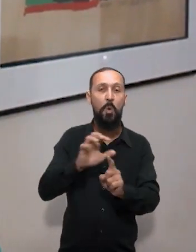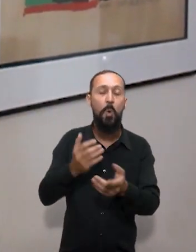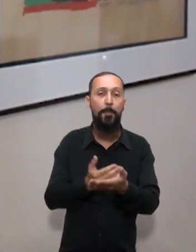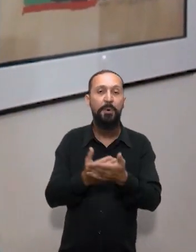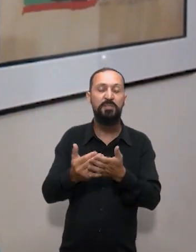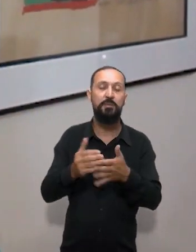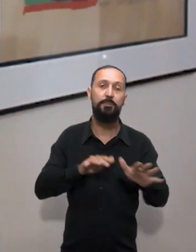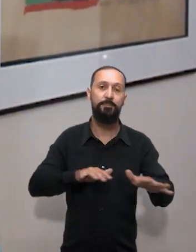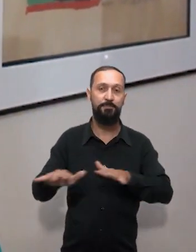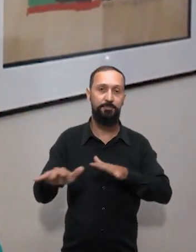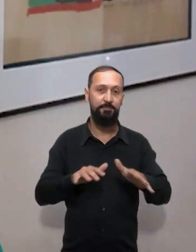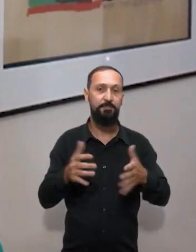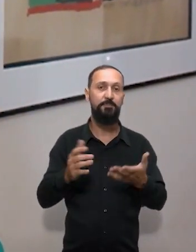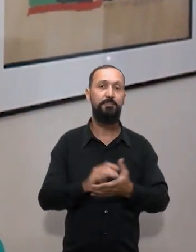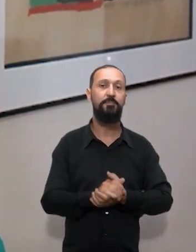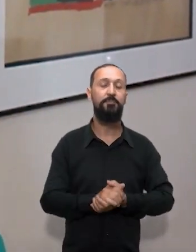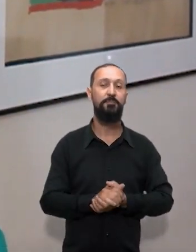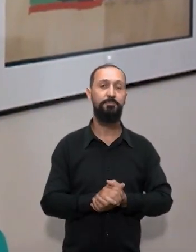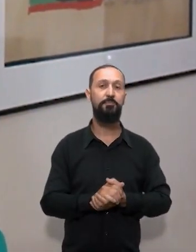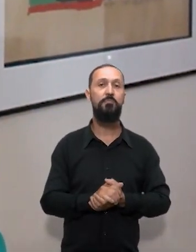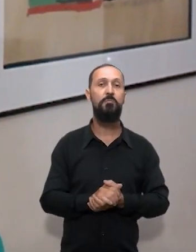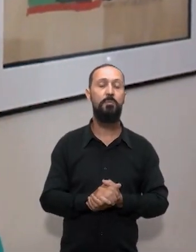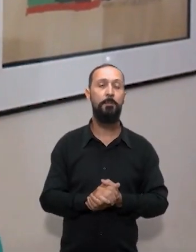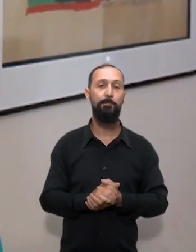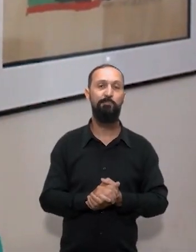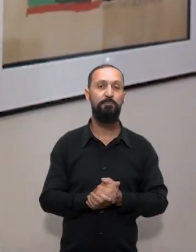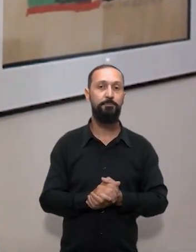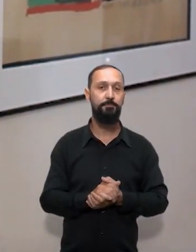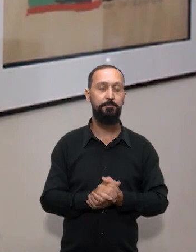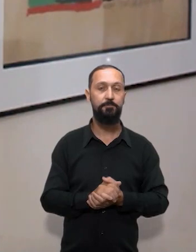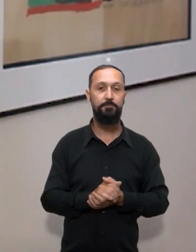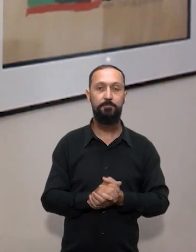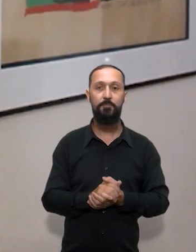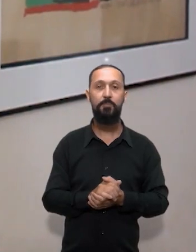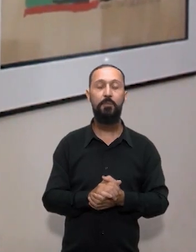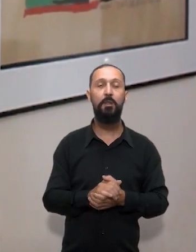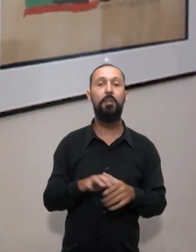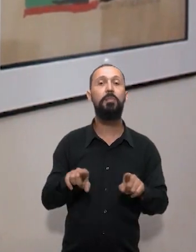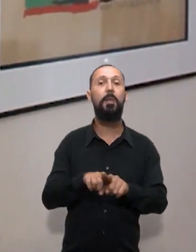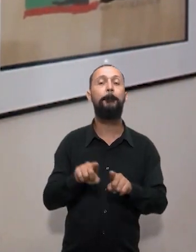foi produzido a partir desse movimento e,